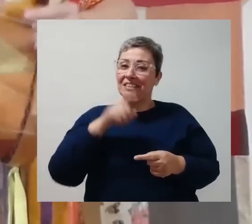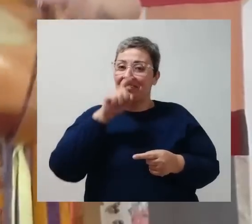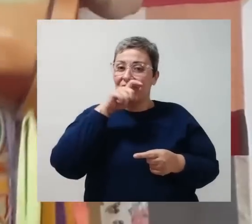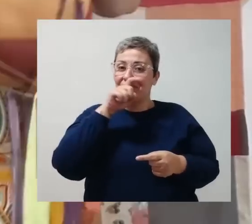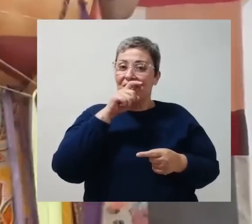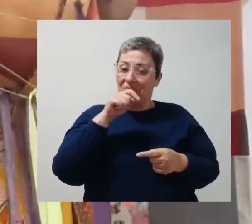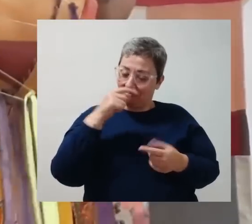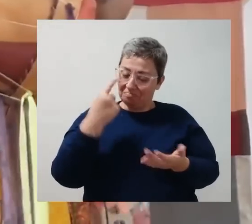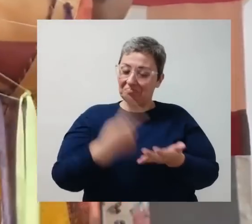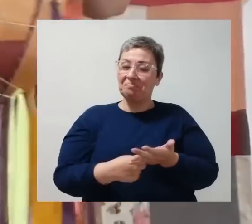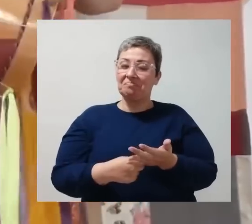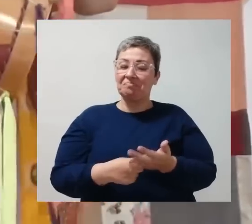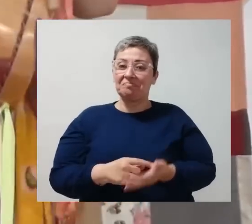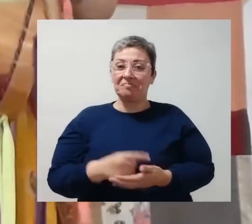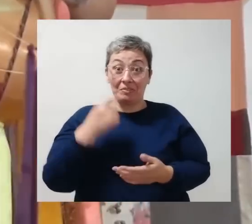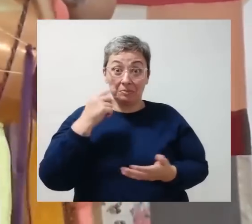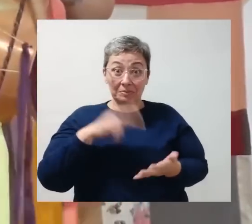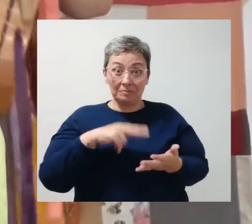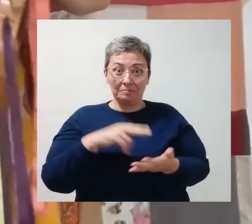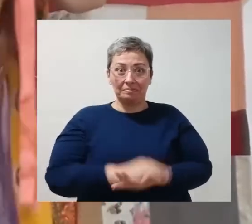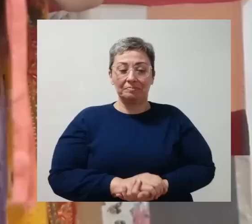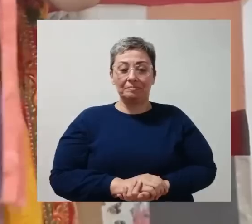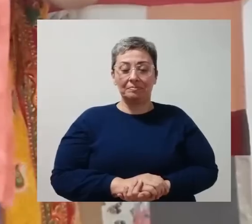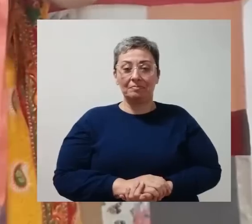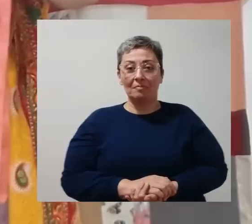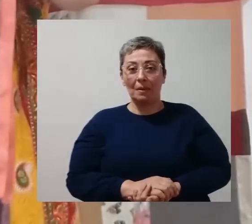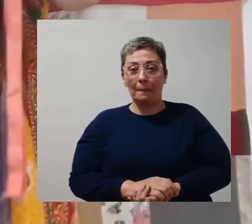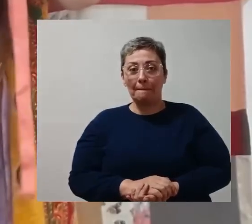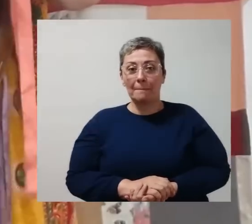amiga! Tá fechado. Vamos ler?